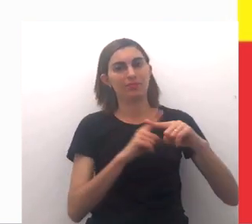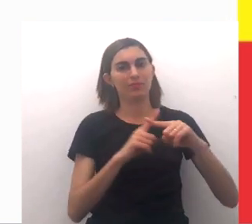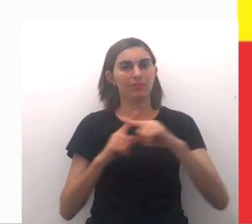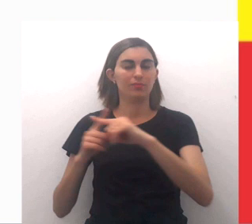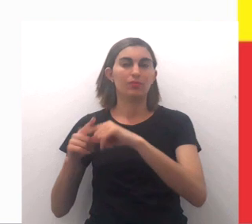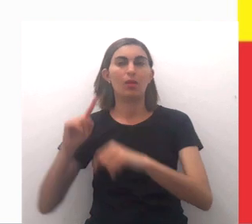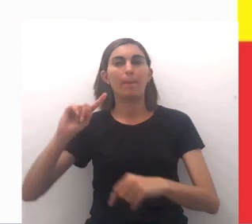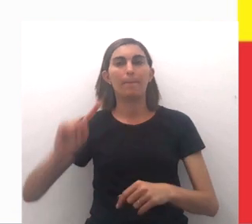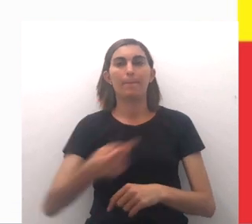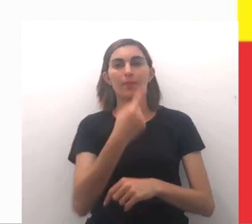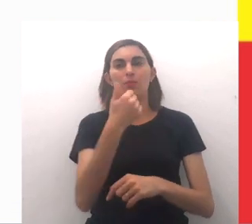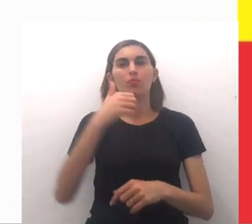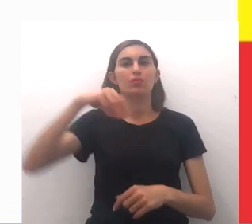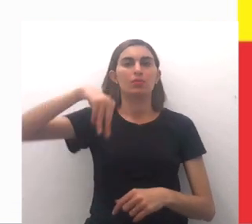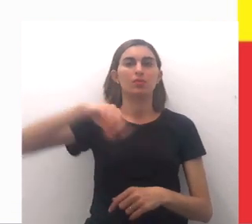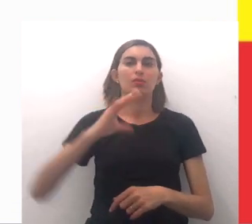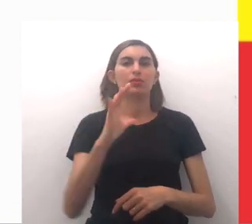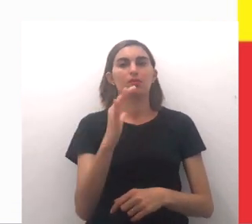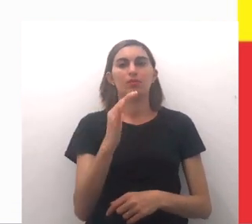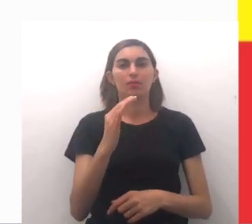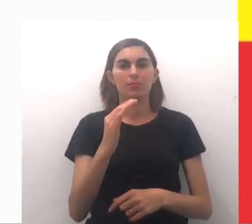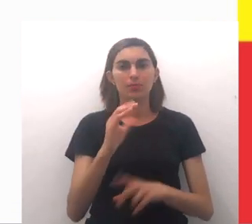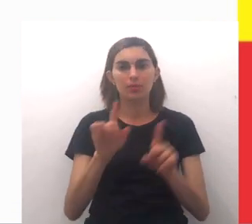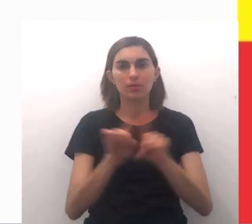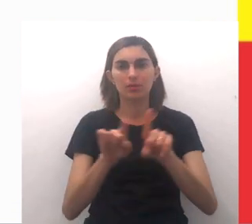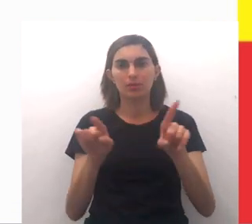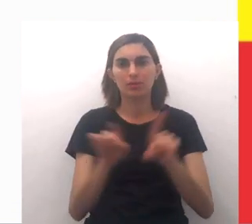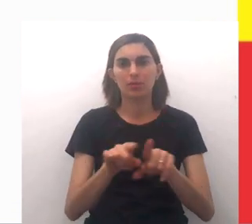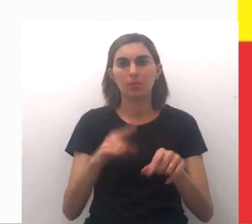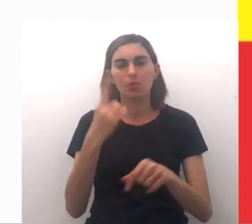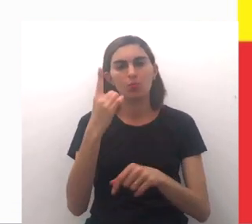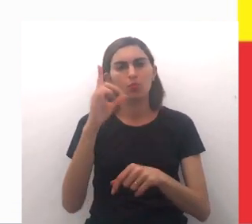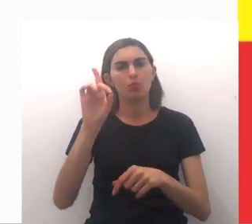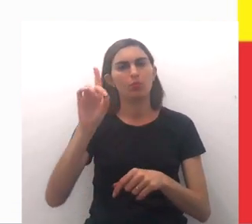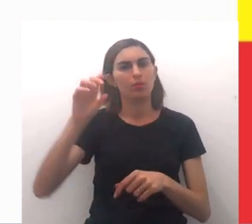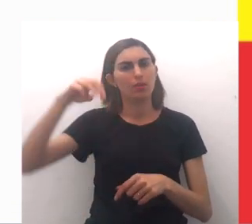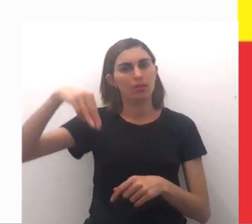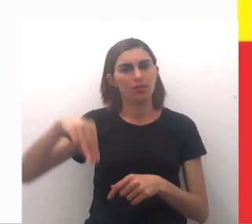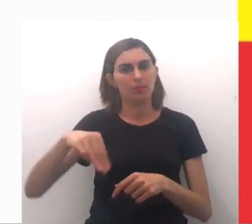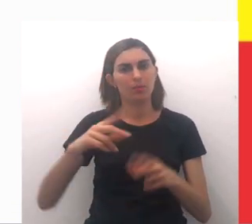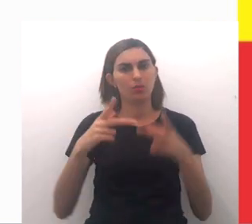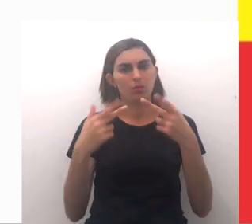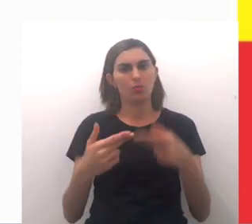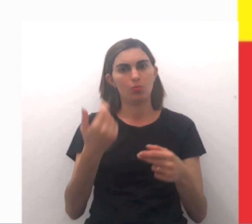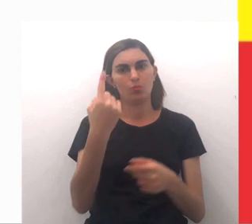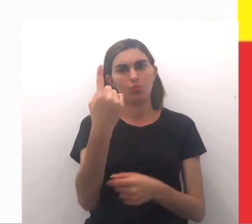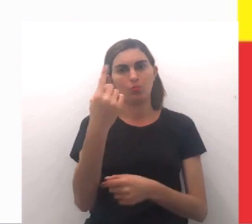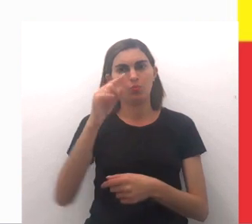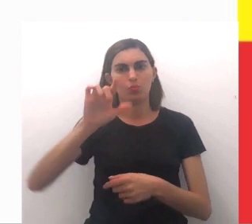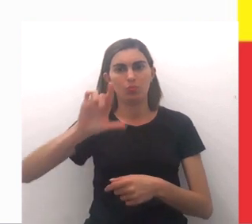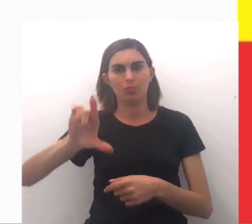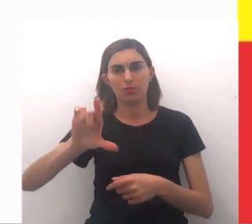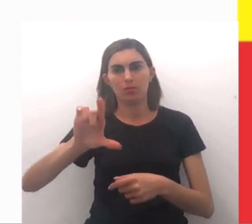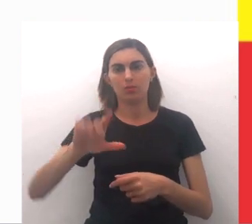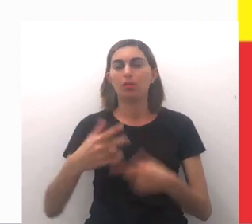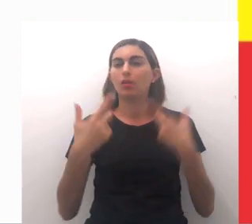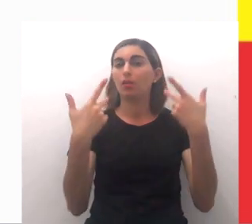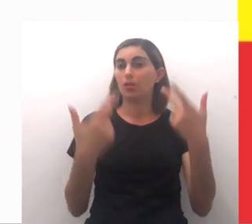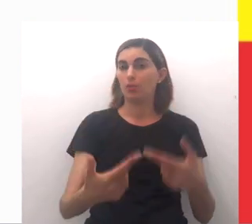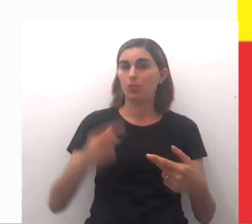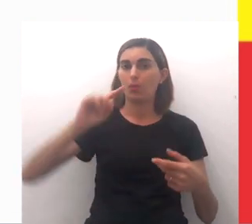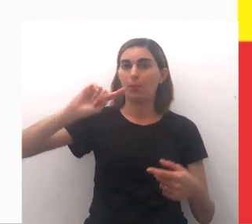1000 centímetros cúbicos. Também, 1 decímetro cúbico é igual a 1 litro, que também é igual a